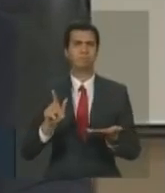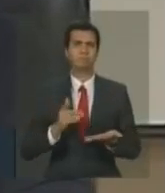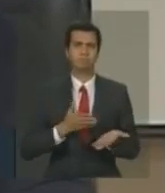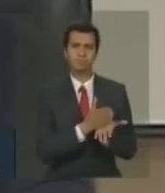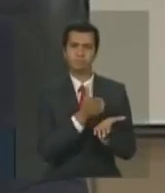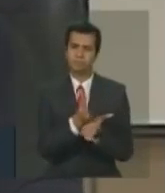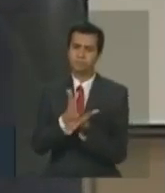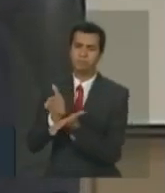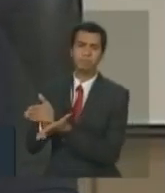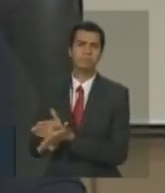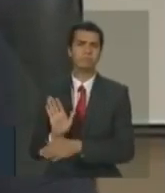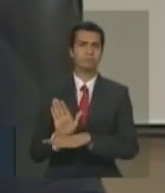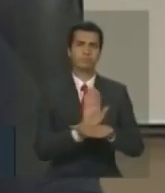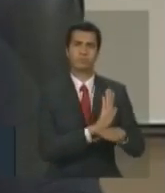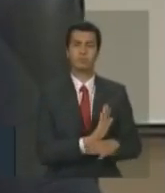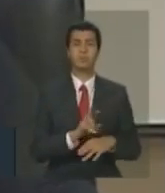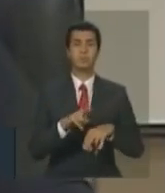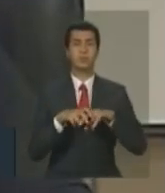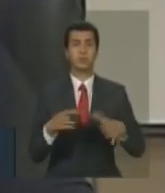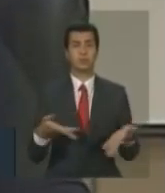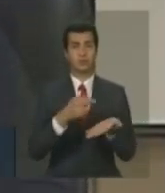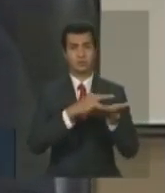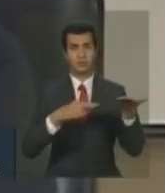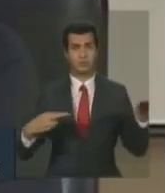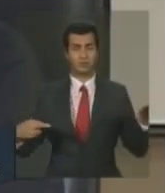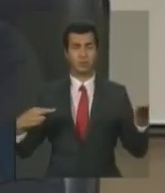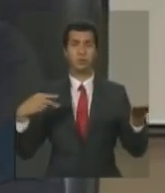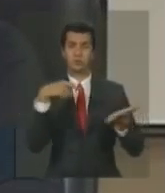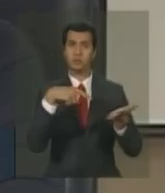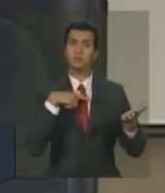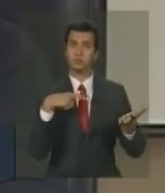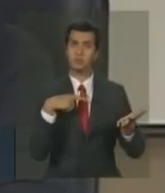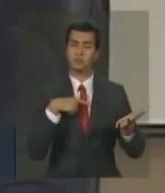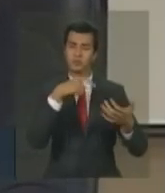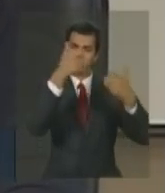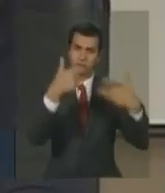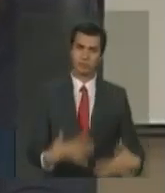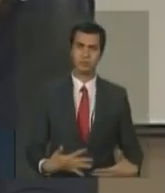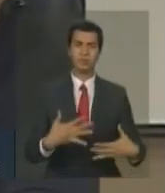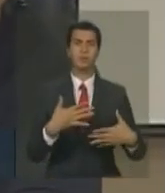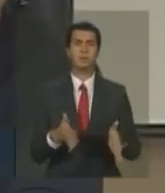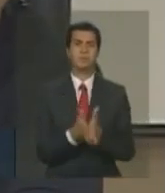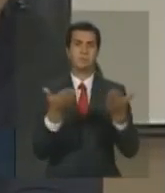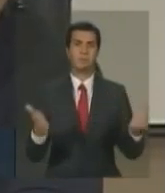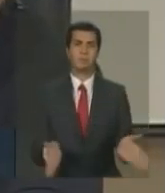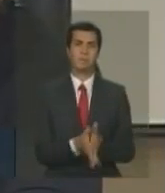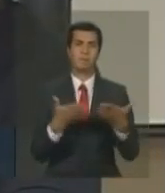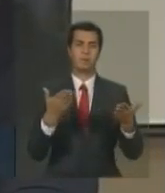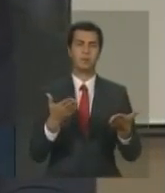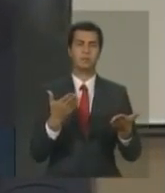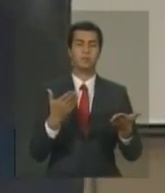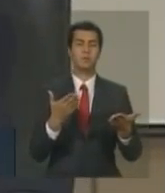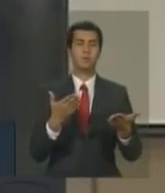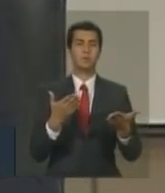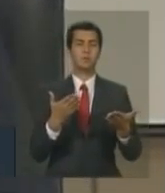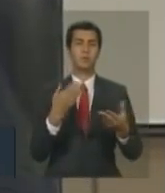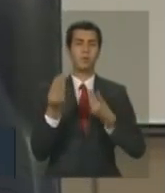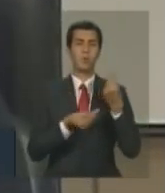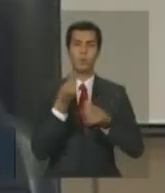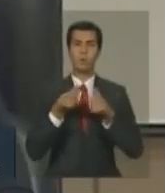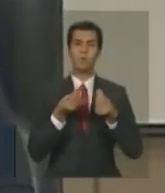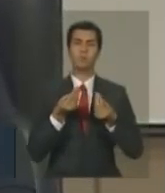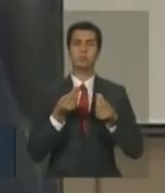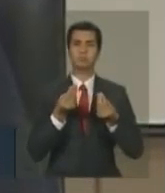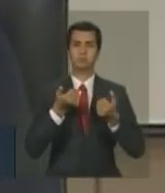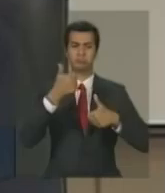o relatório trate com o índice de pobreza multidimensional com indicadores de 2006, porque exatamente a